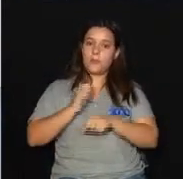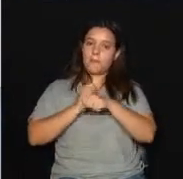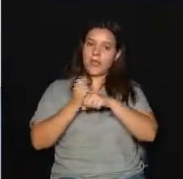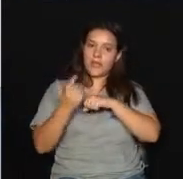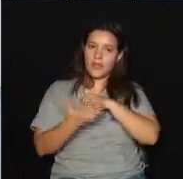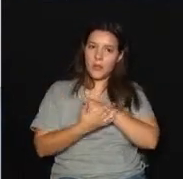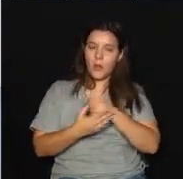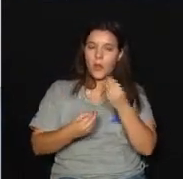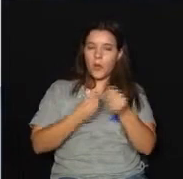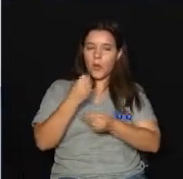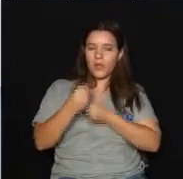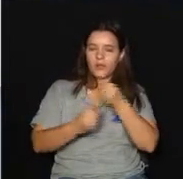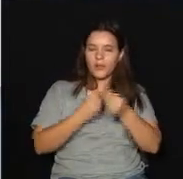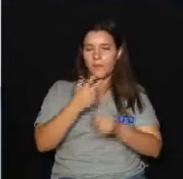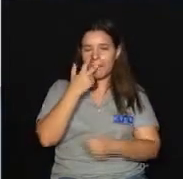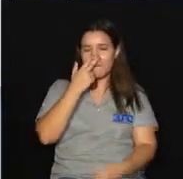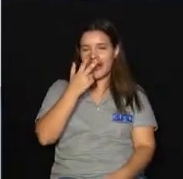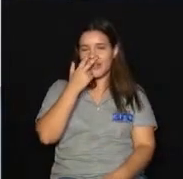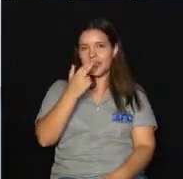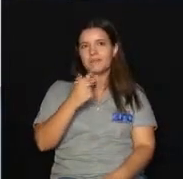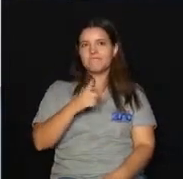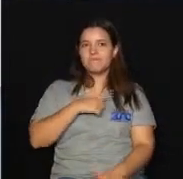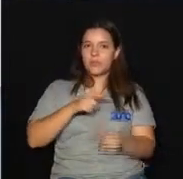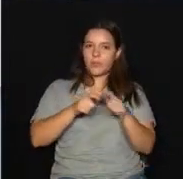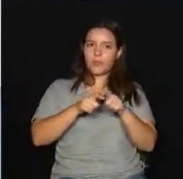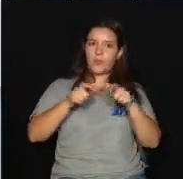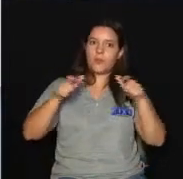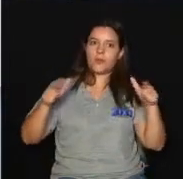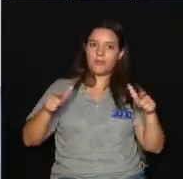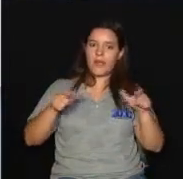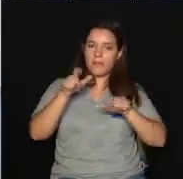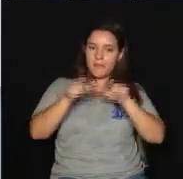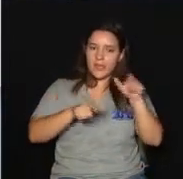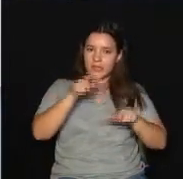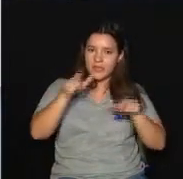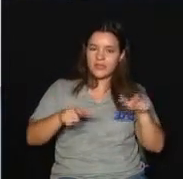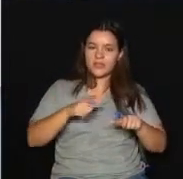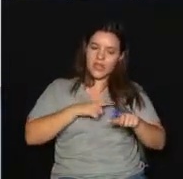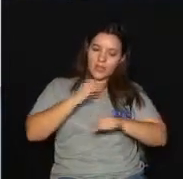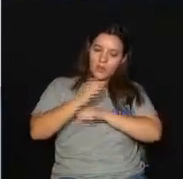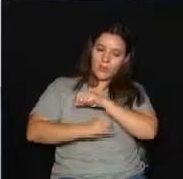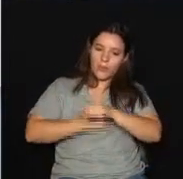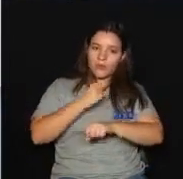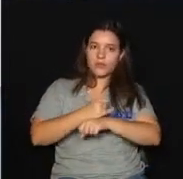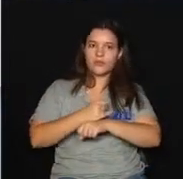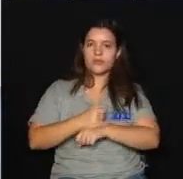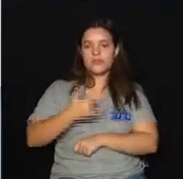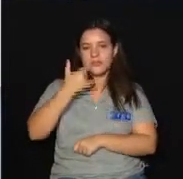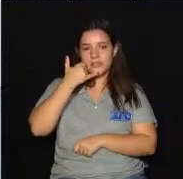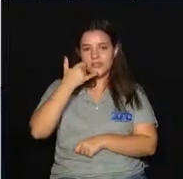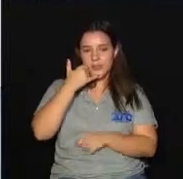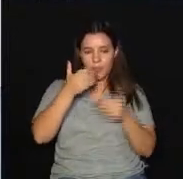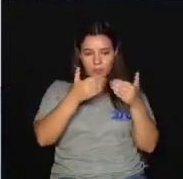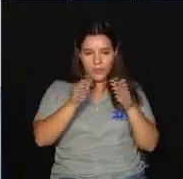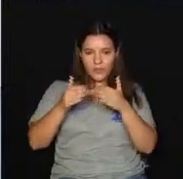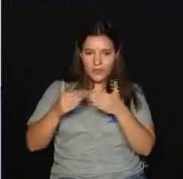com o acesso cada vez maior das pessoas com a internet,